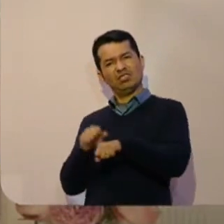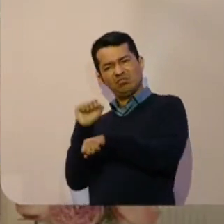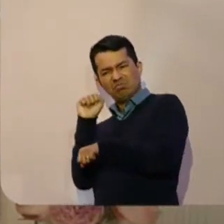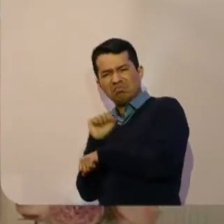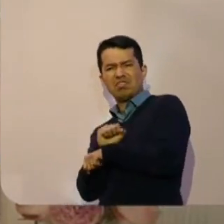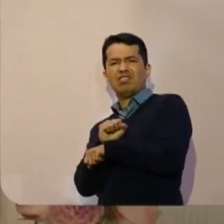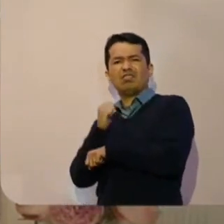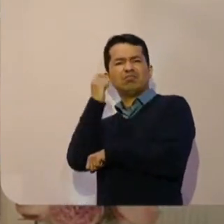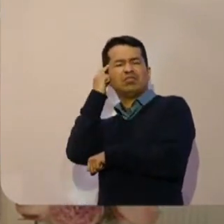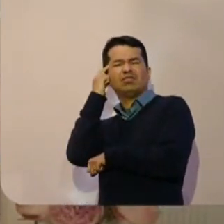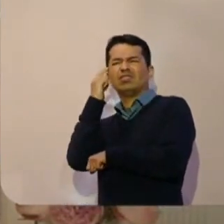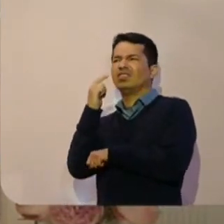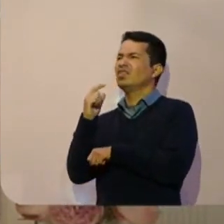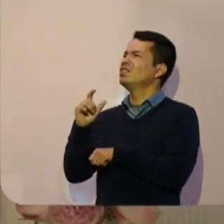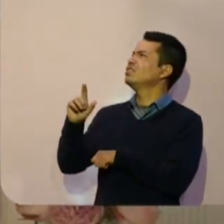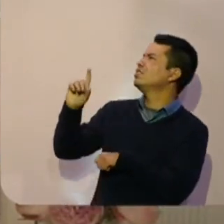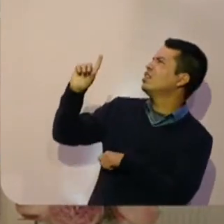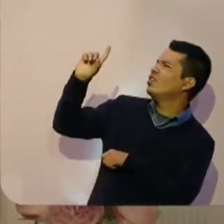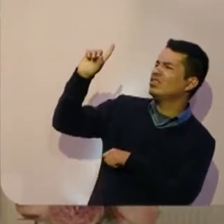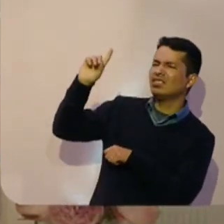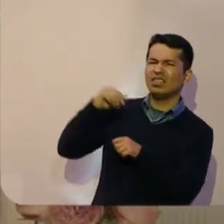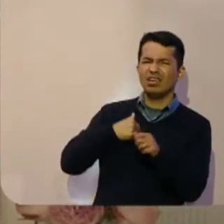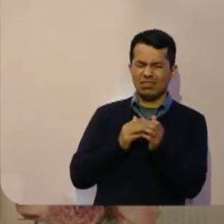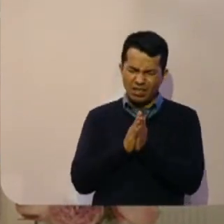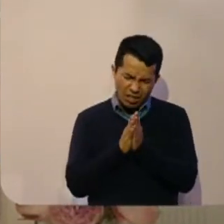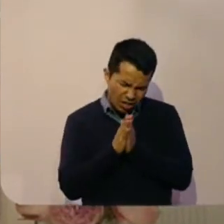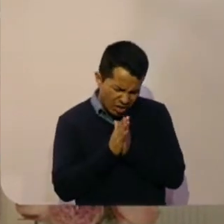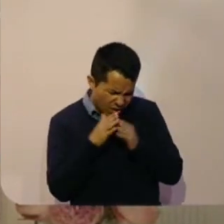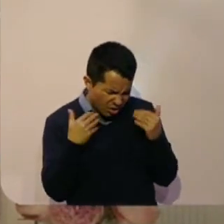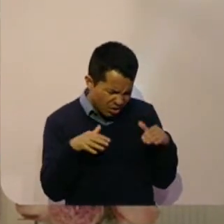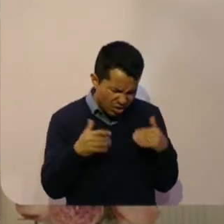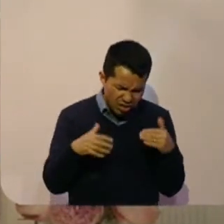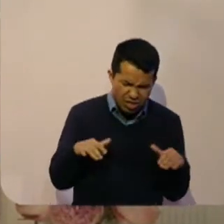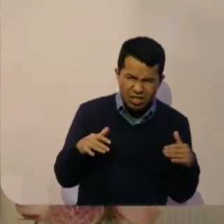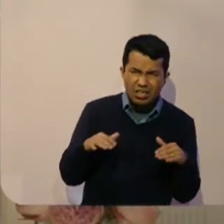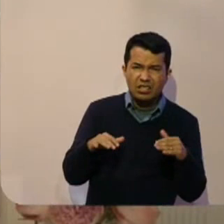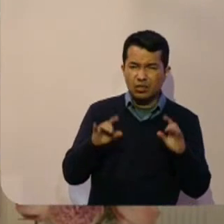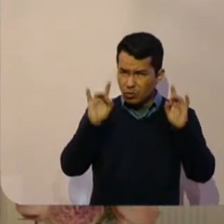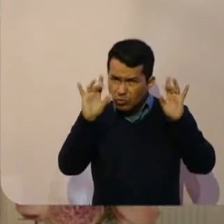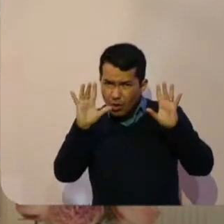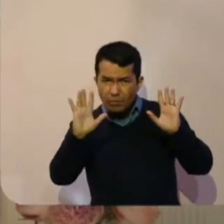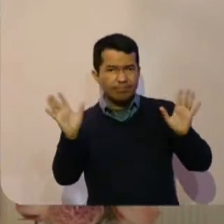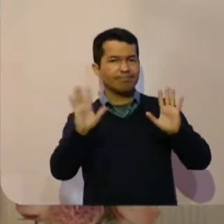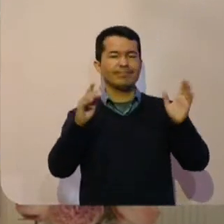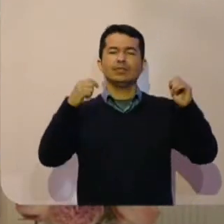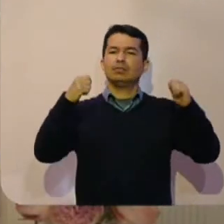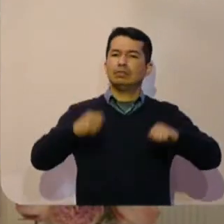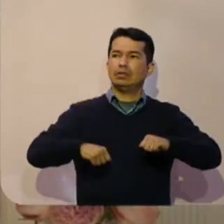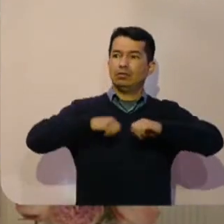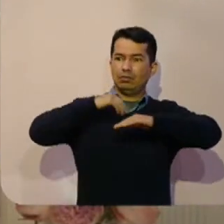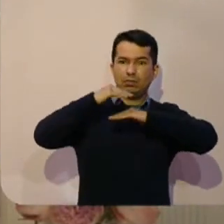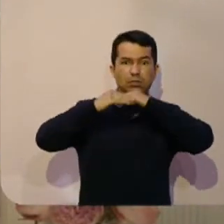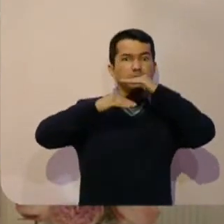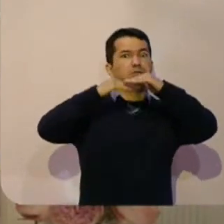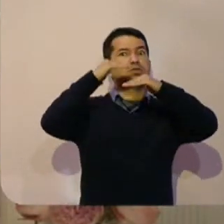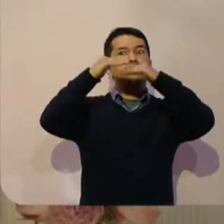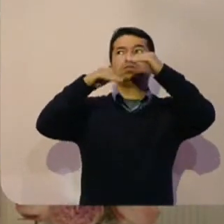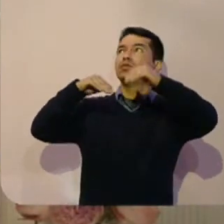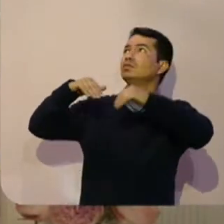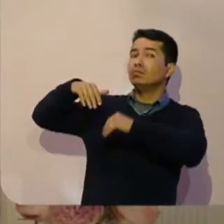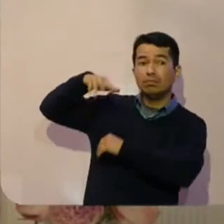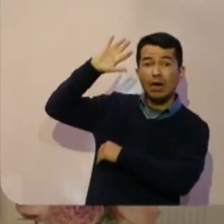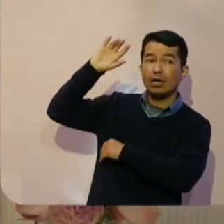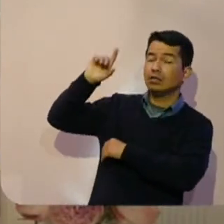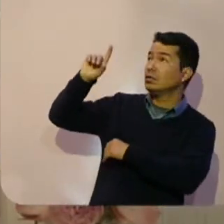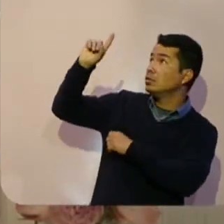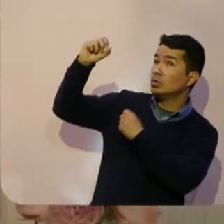que precisa ser tratada. Eu preciso que o Senhor entre no meu coração e eu preciso que o Senhor seja o dono